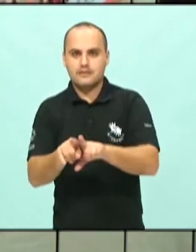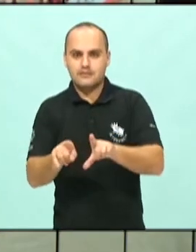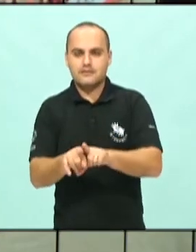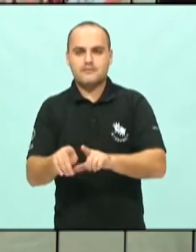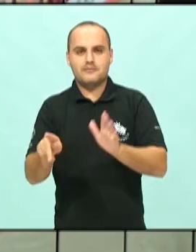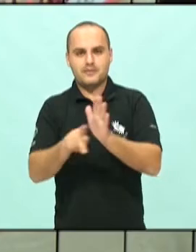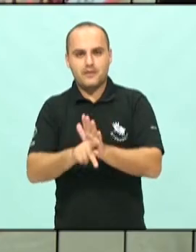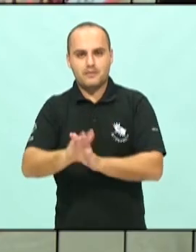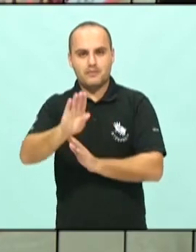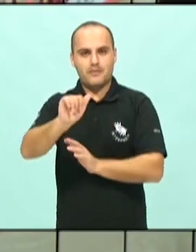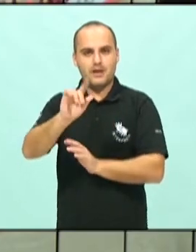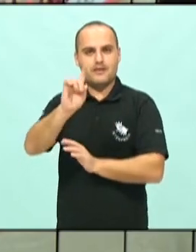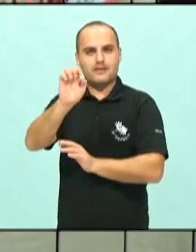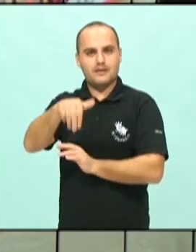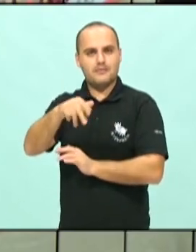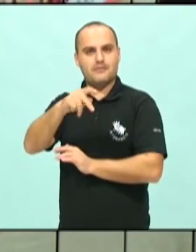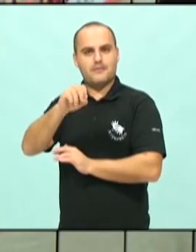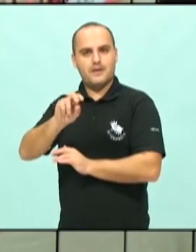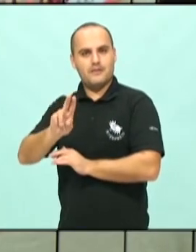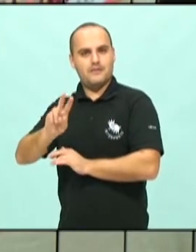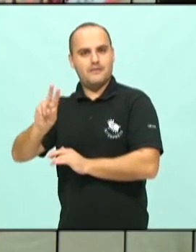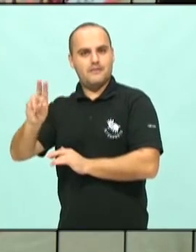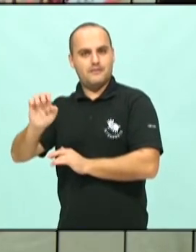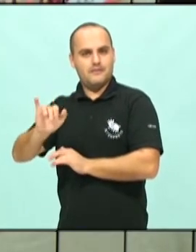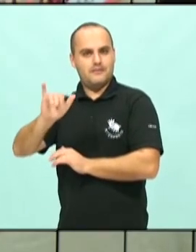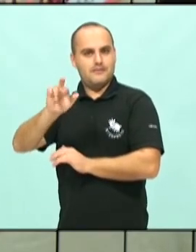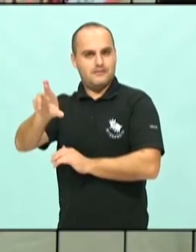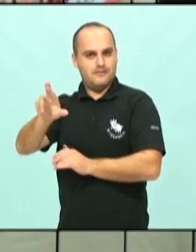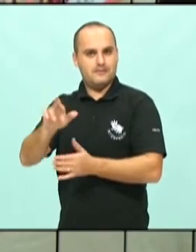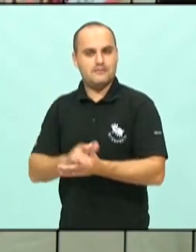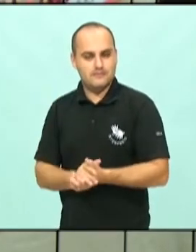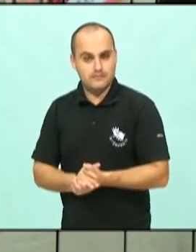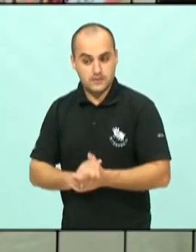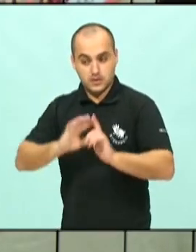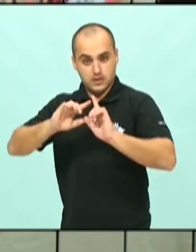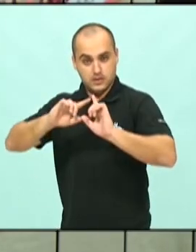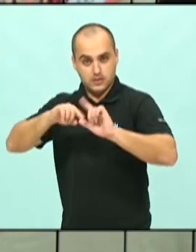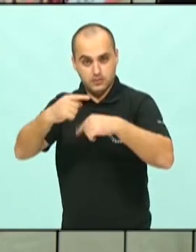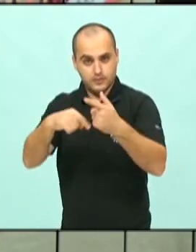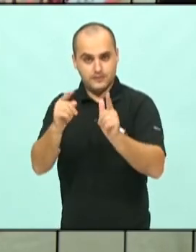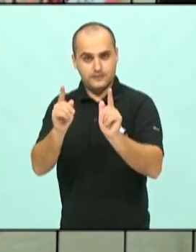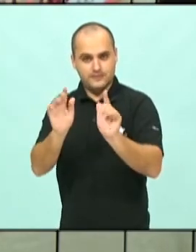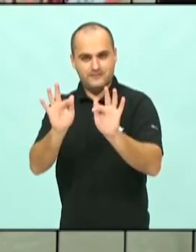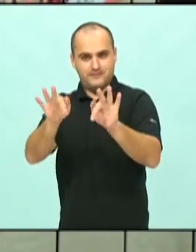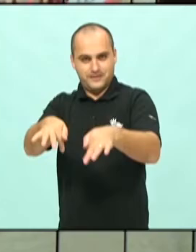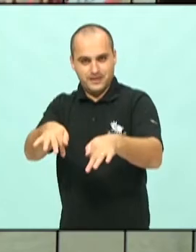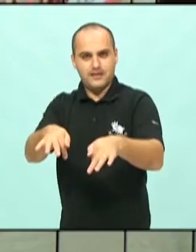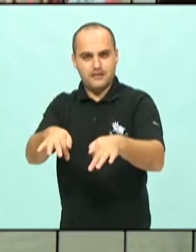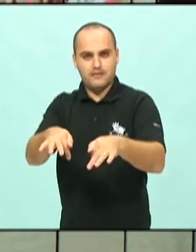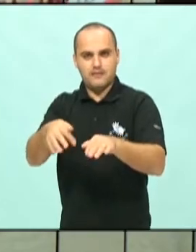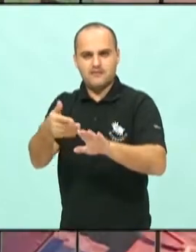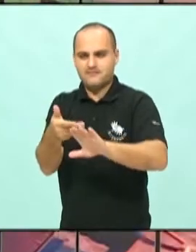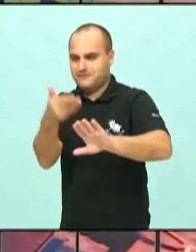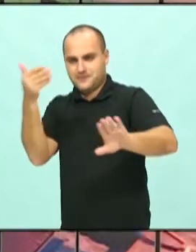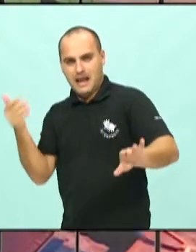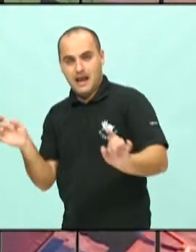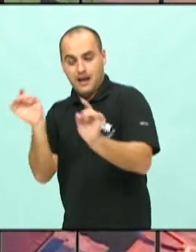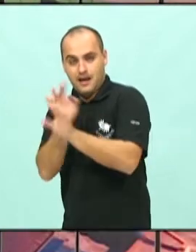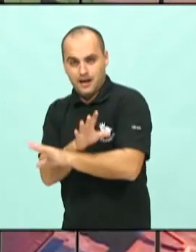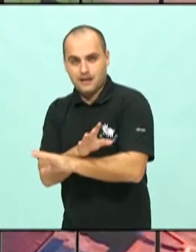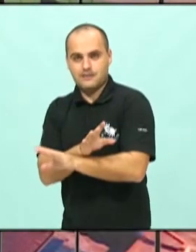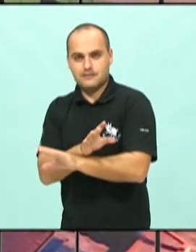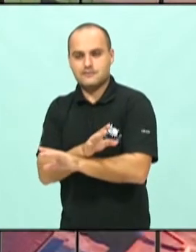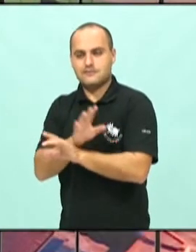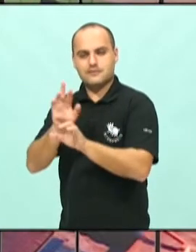Baden Powell, que é muito legal. E depois, no que acontece por fora do evento,